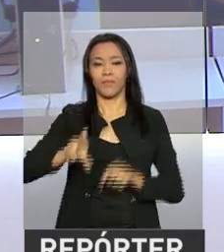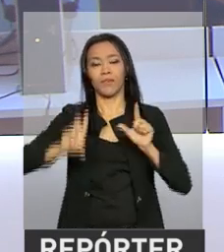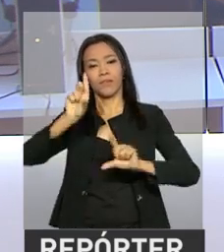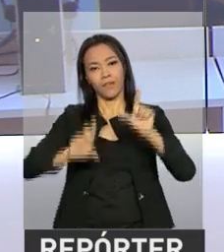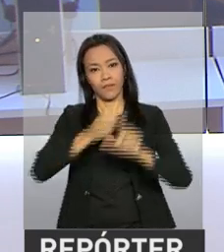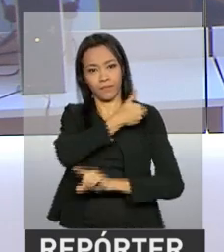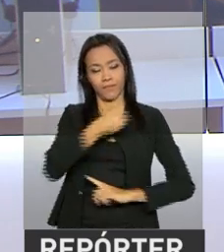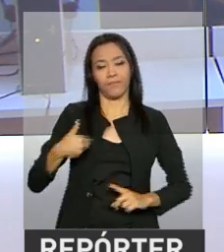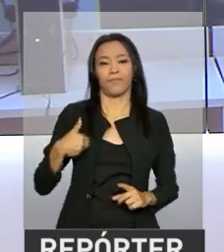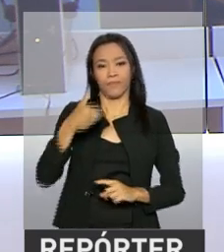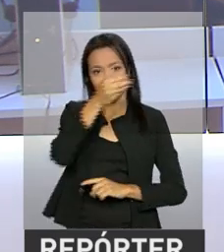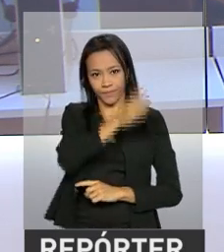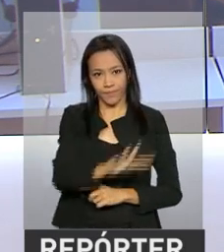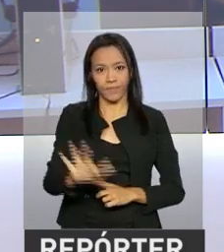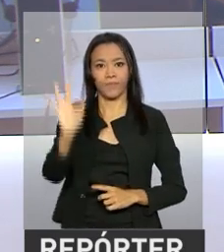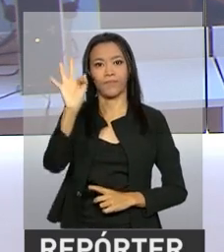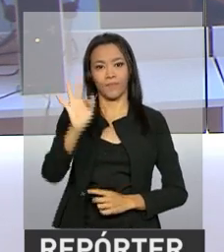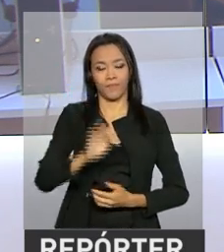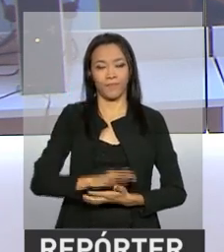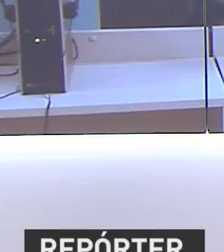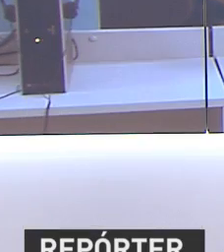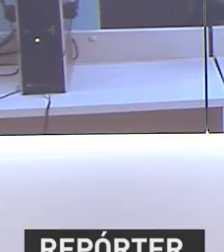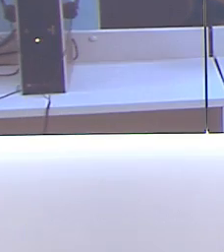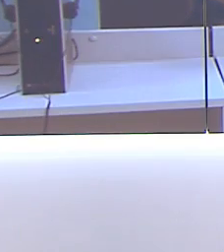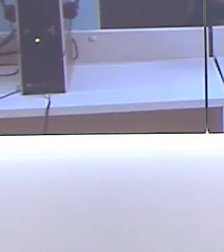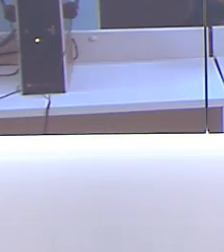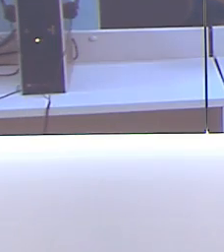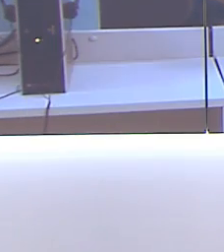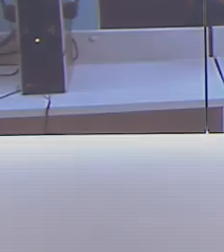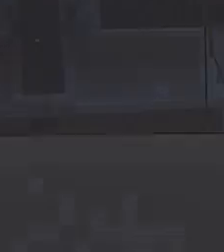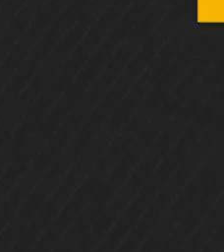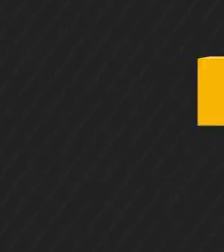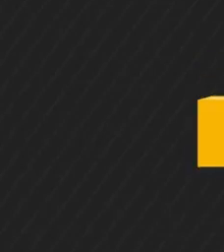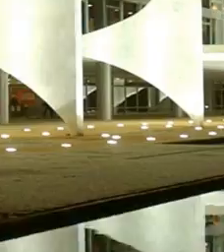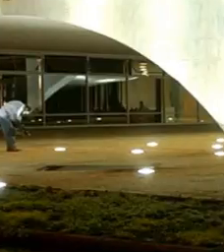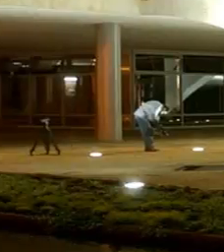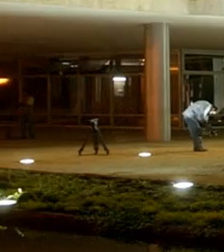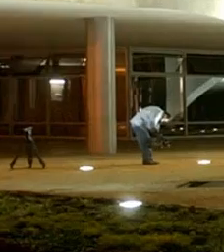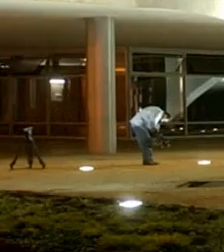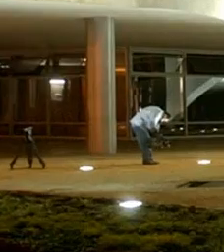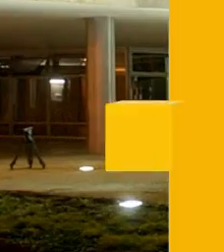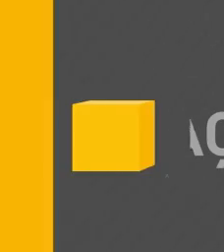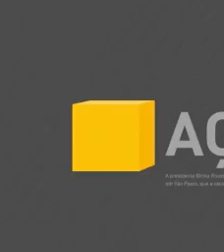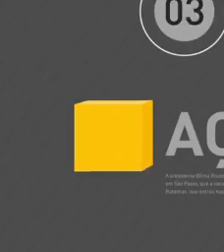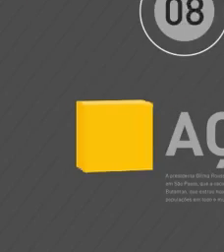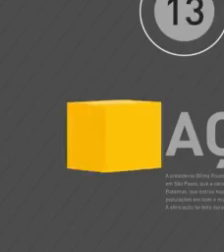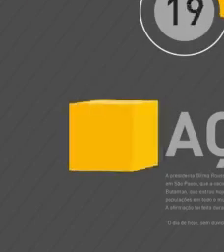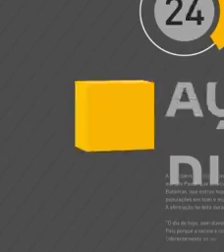NBR, a TV do Governo Federal.